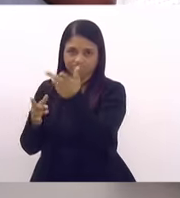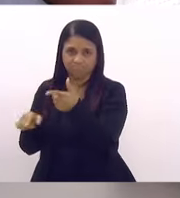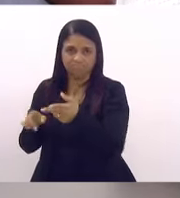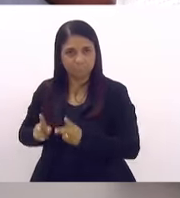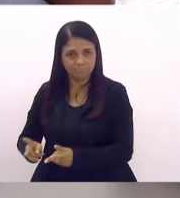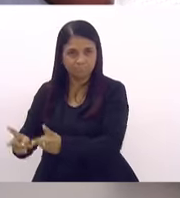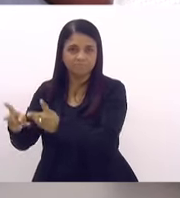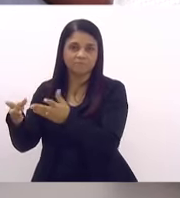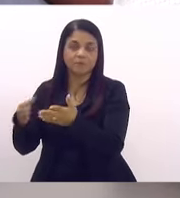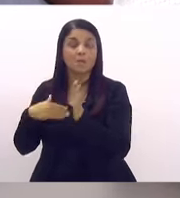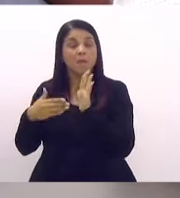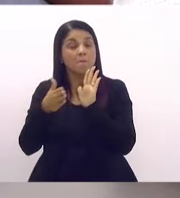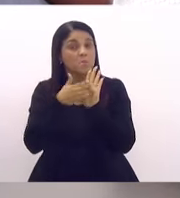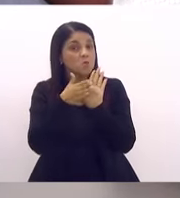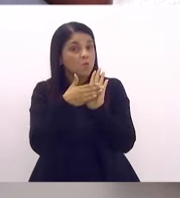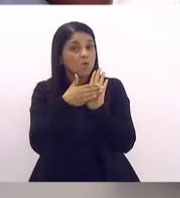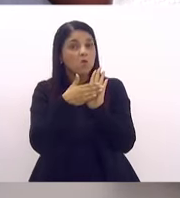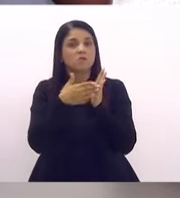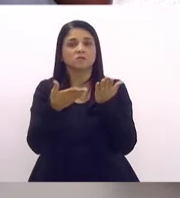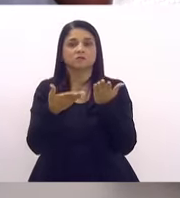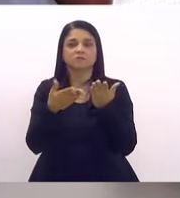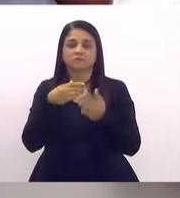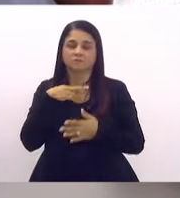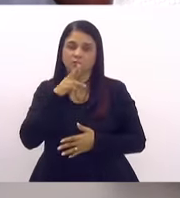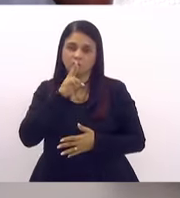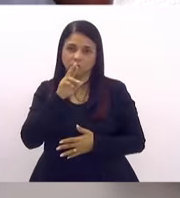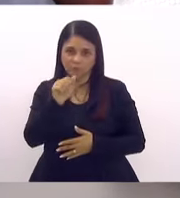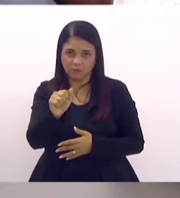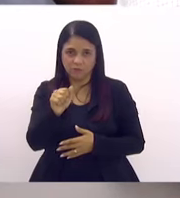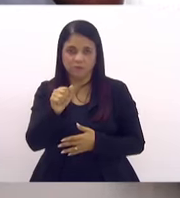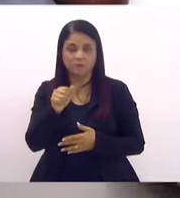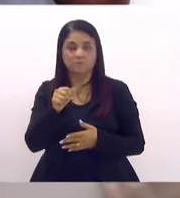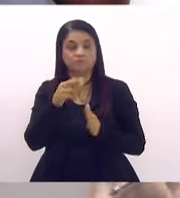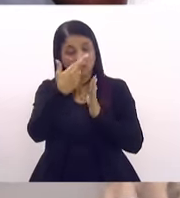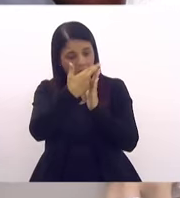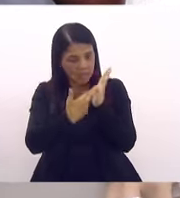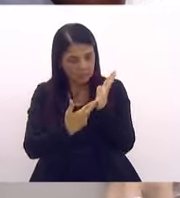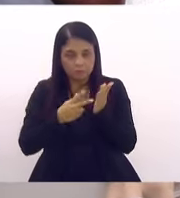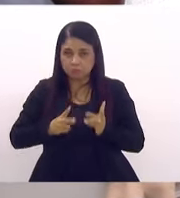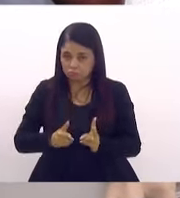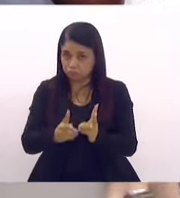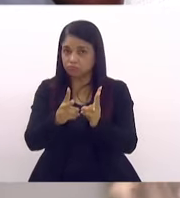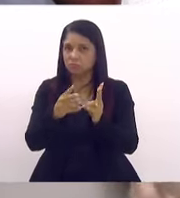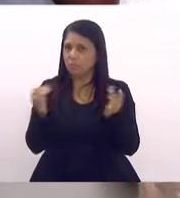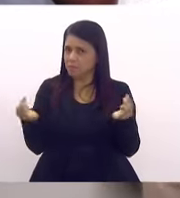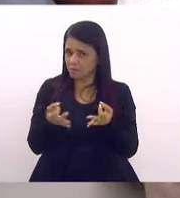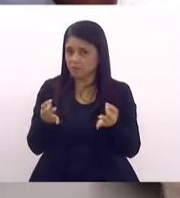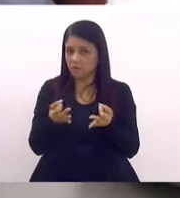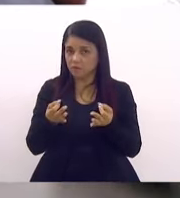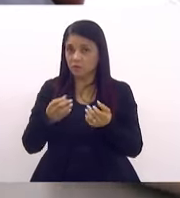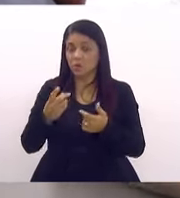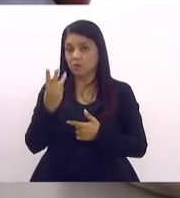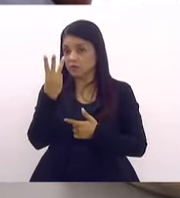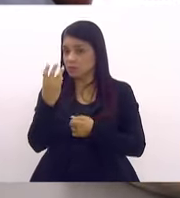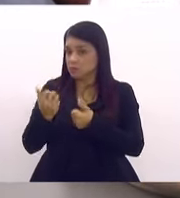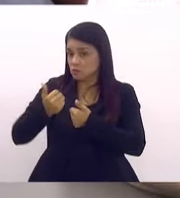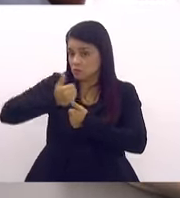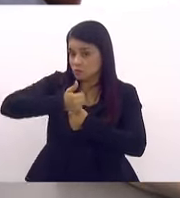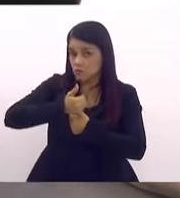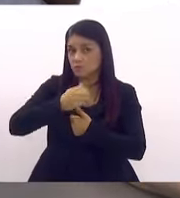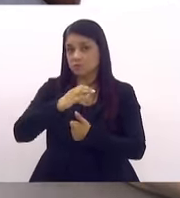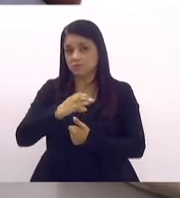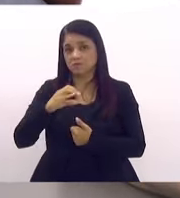era essa a minha proposta, presidente Amorim, manter o seu relatório, que é perfeito, que é o terceiro substituto da